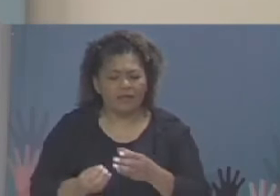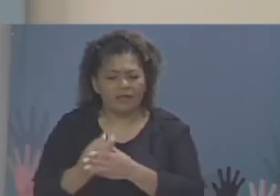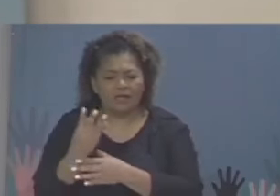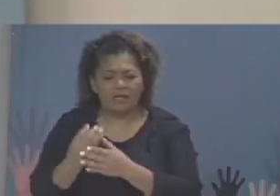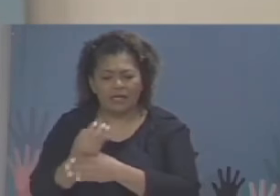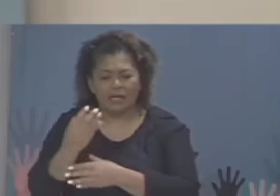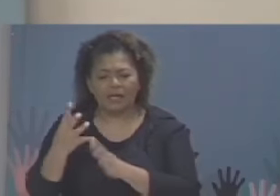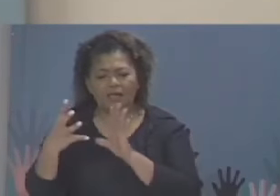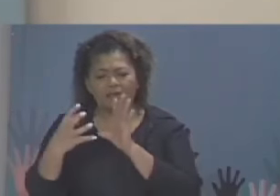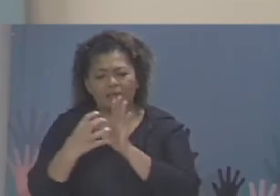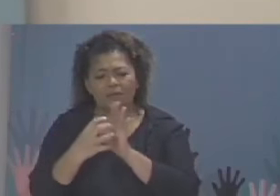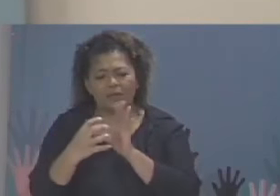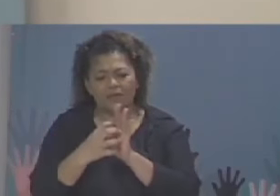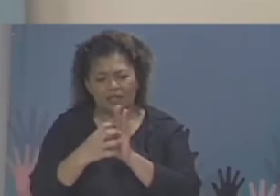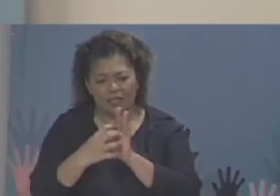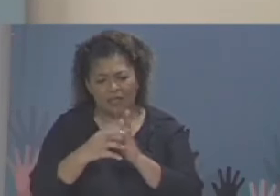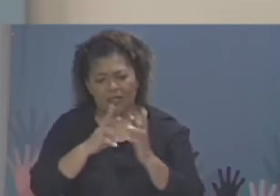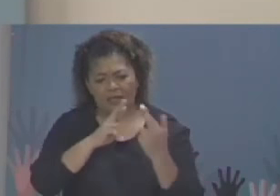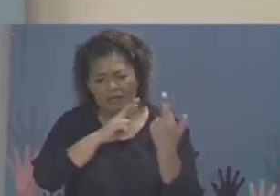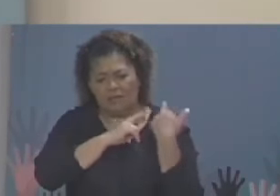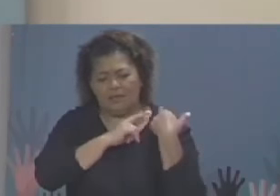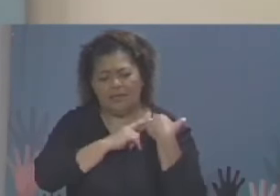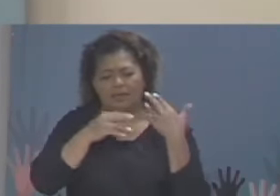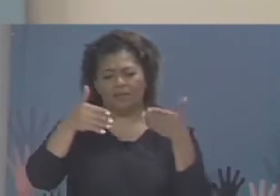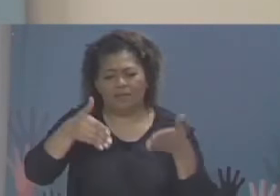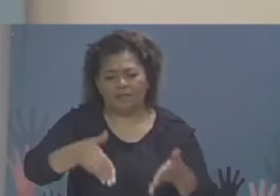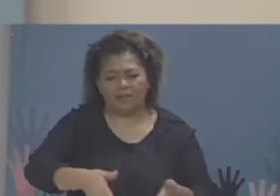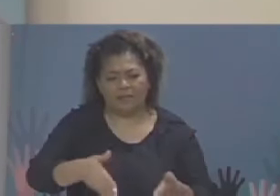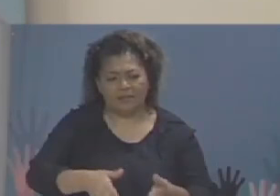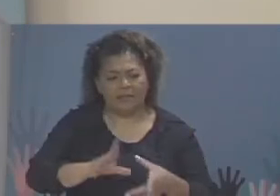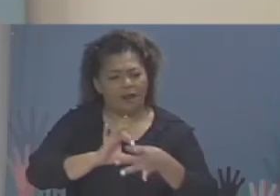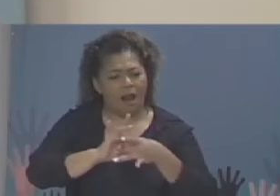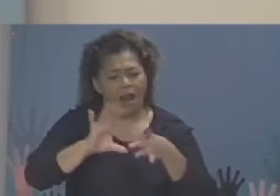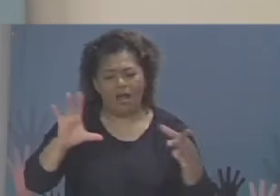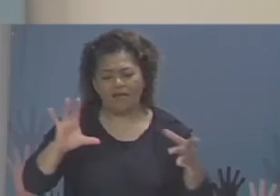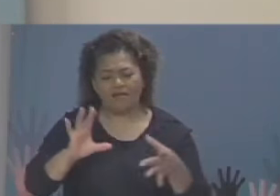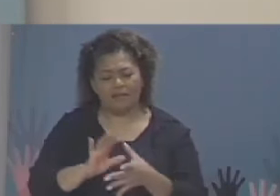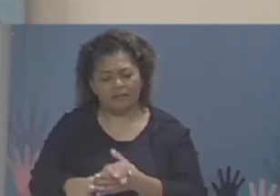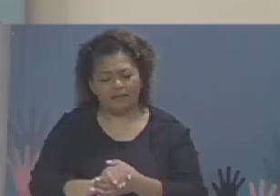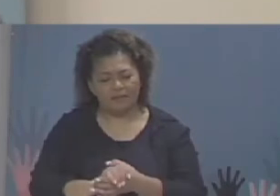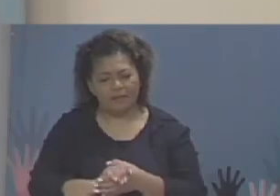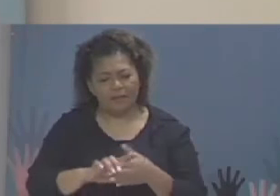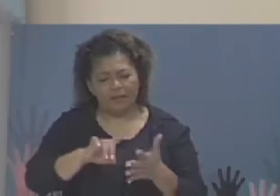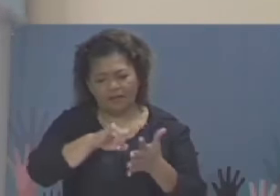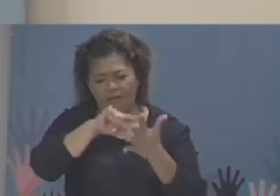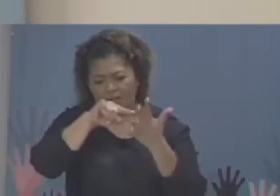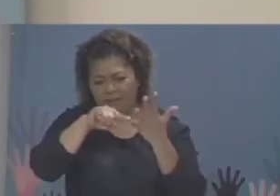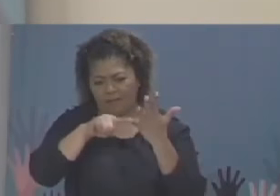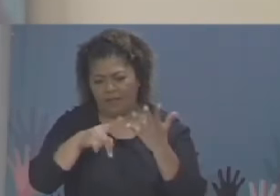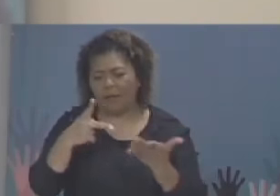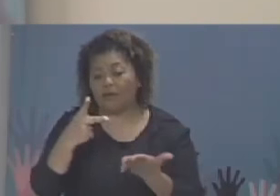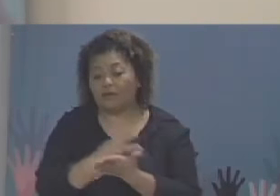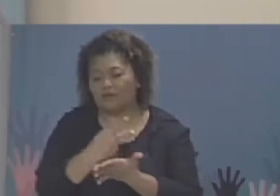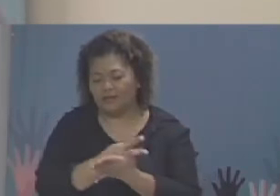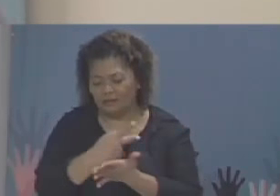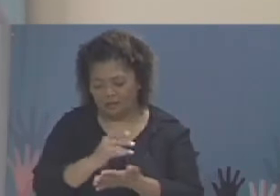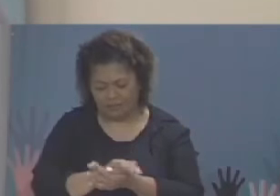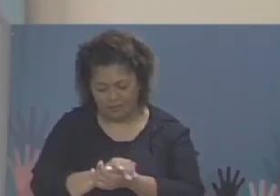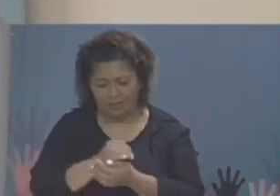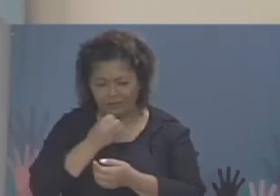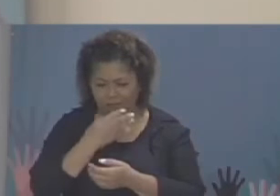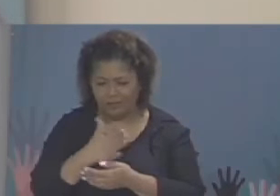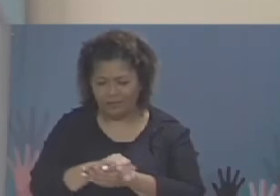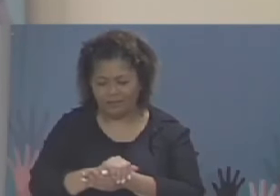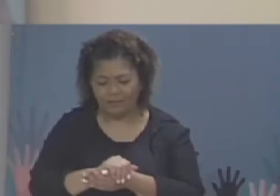esse modelo representativo, participativo, democrático. Vou apontar os erros, tá bom? Não é participativo porque